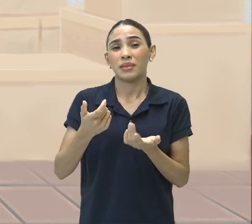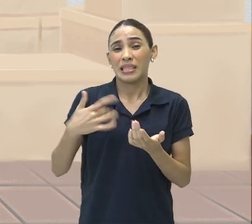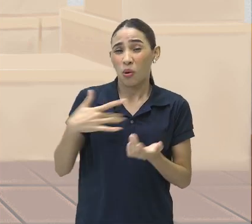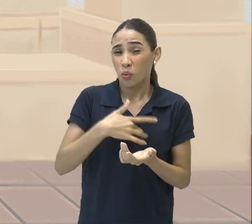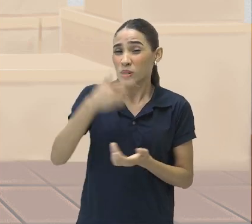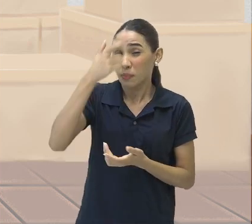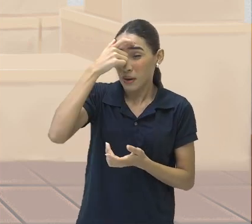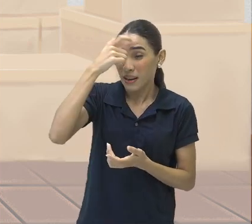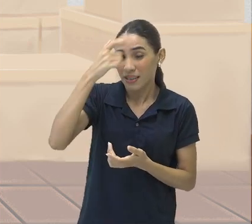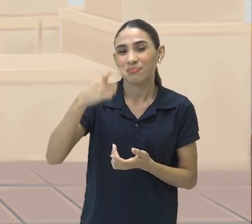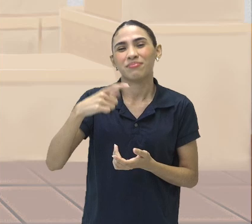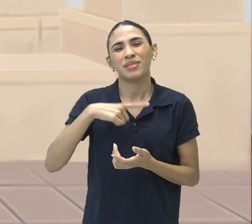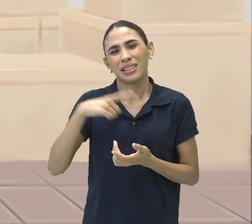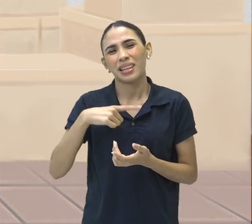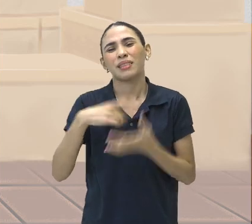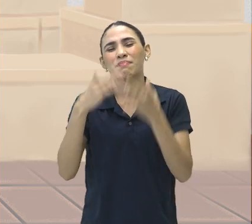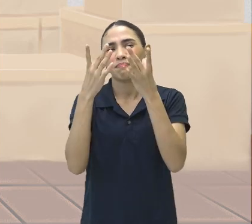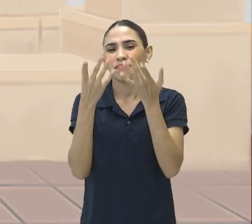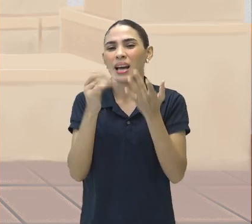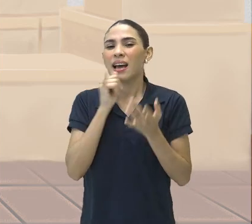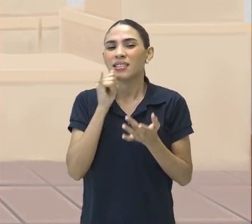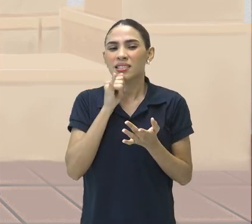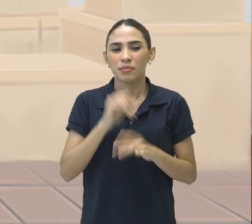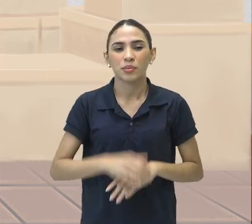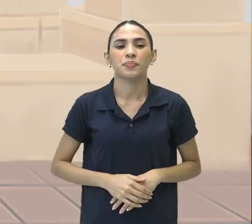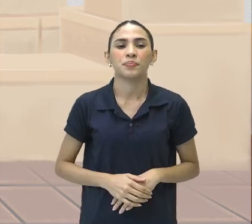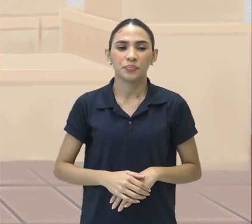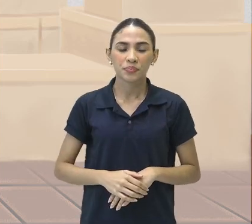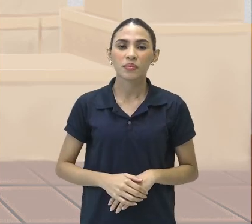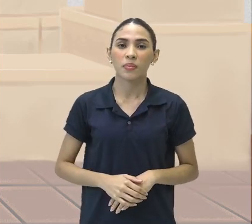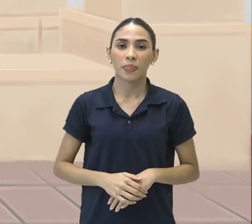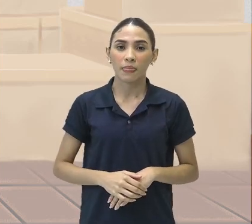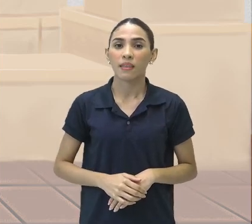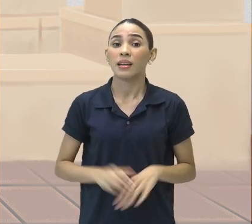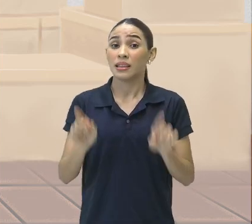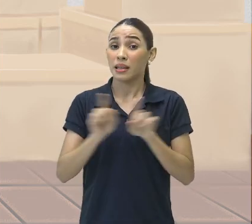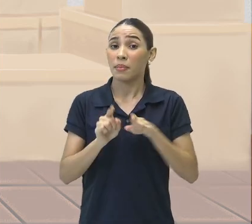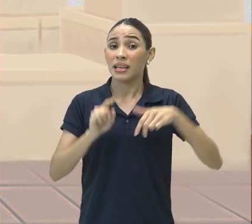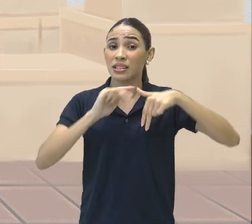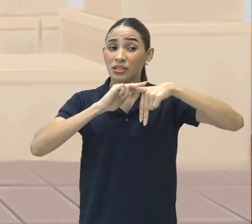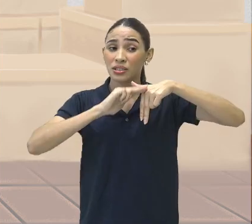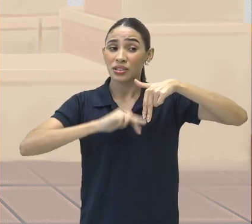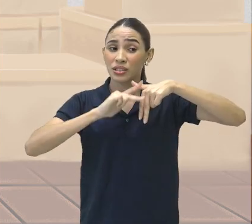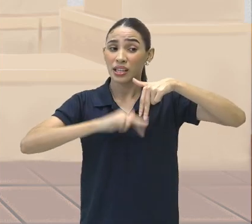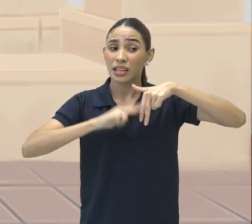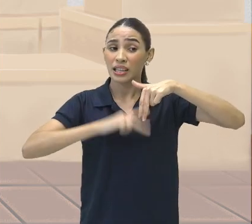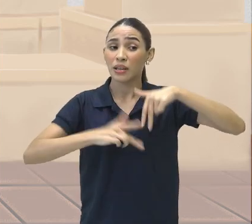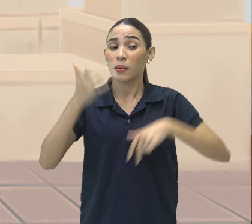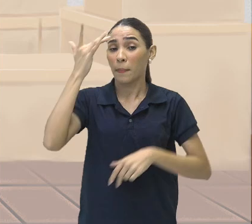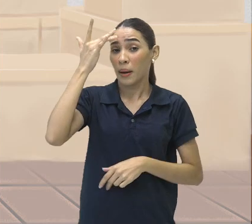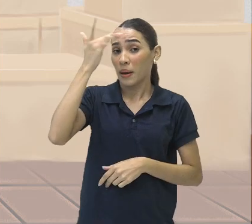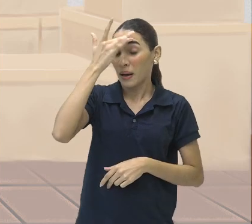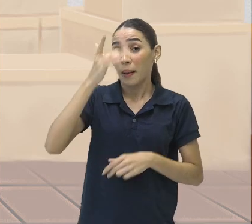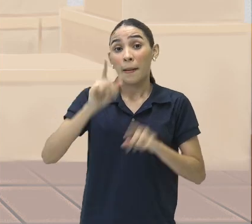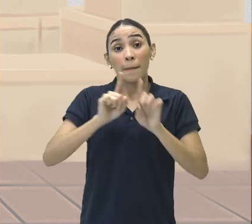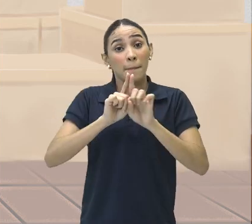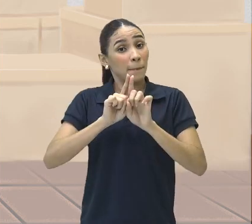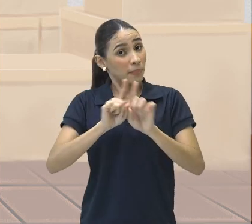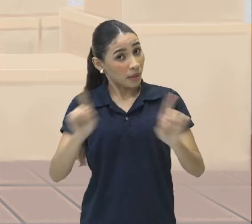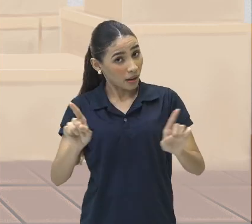ainda tem essa questão do etarismo que é muito forte, sem falar na questão de gênero também, né, que é outro problema.